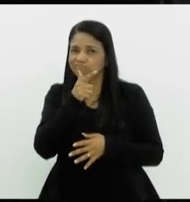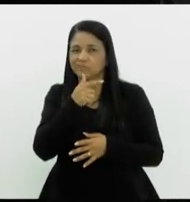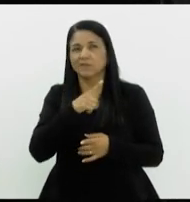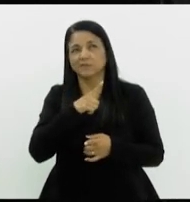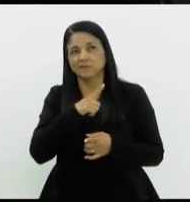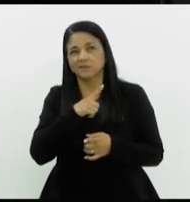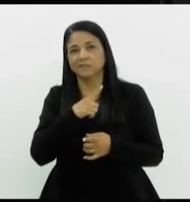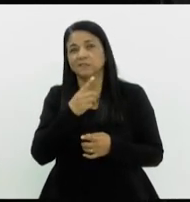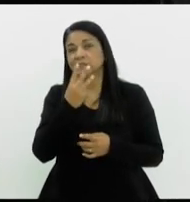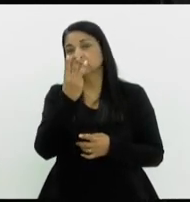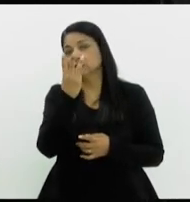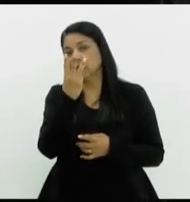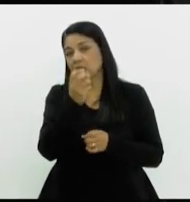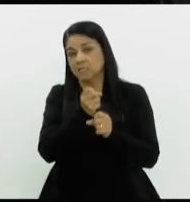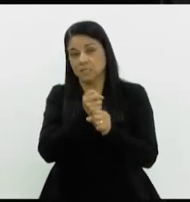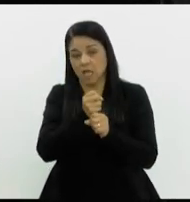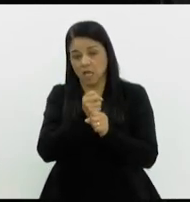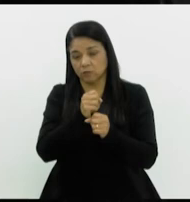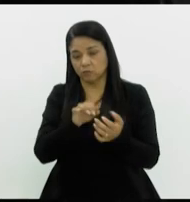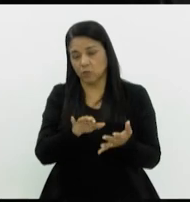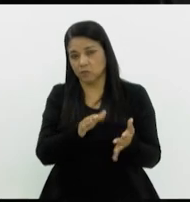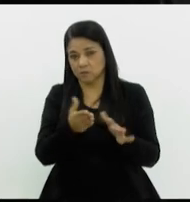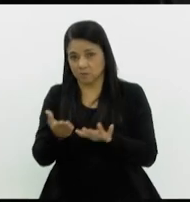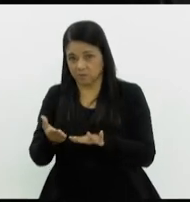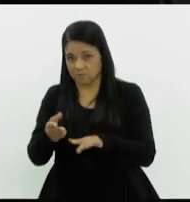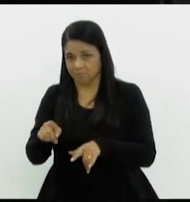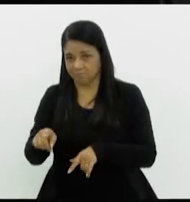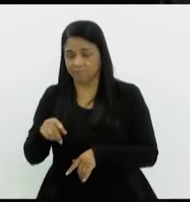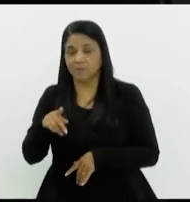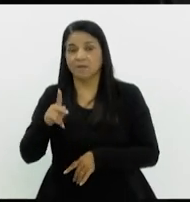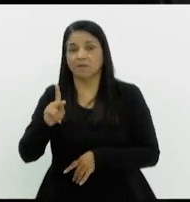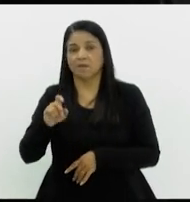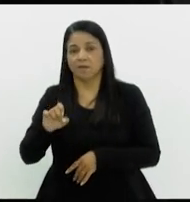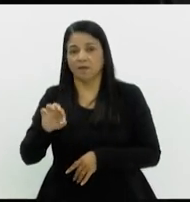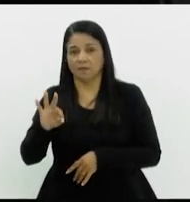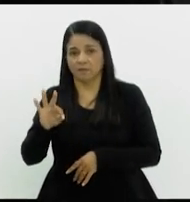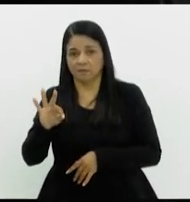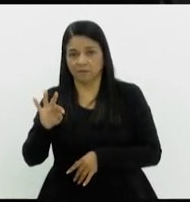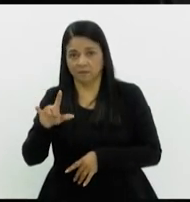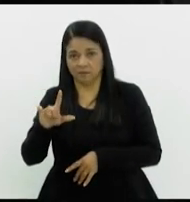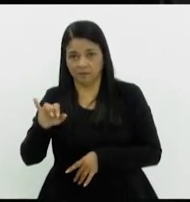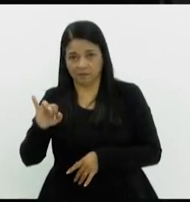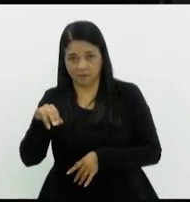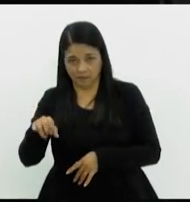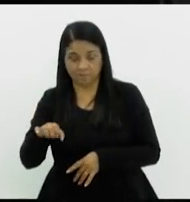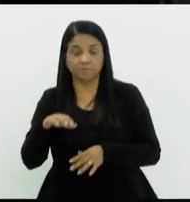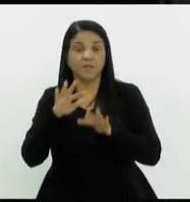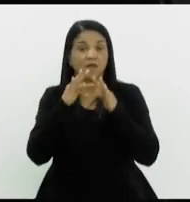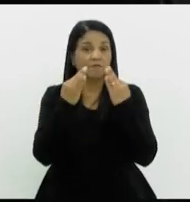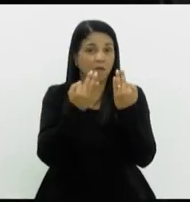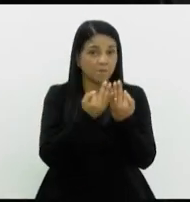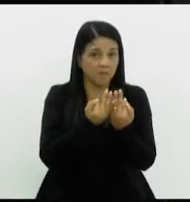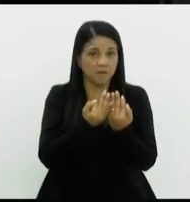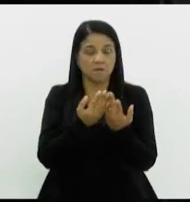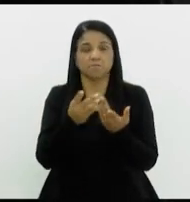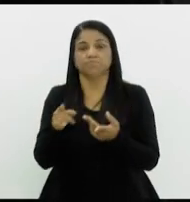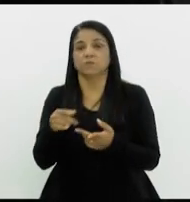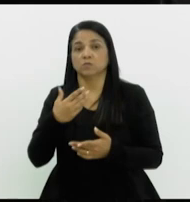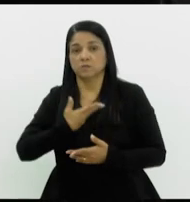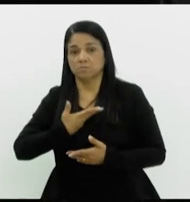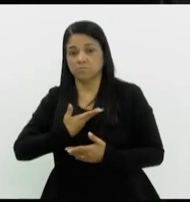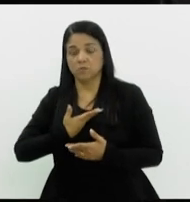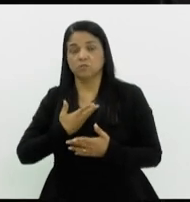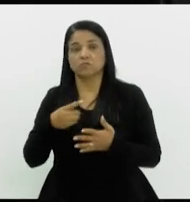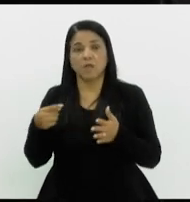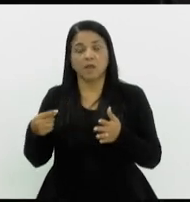datado quase 3 anos do assassinato da Kathleen Romeu, e a família e os amigos esperam que os acusados sejam